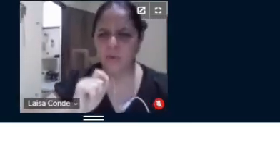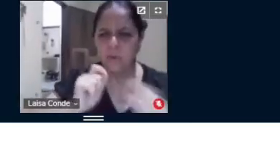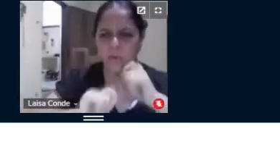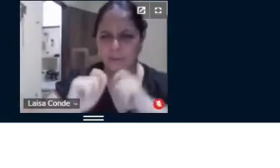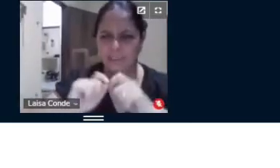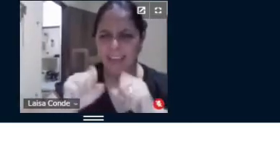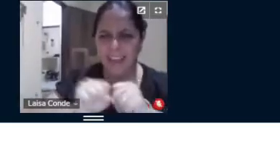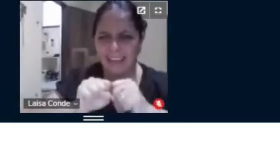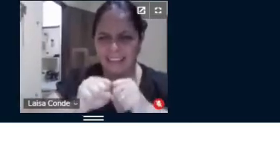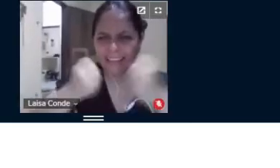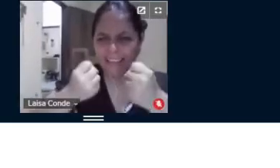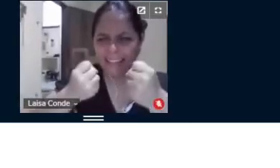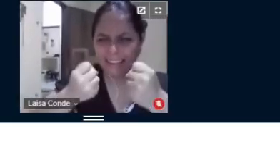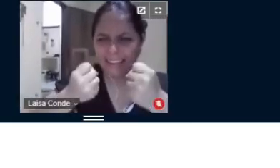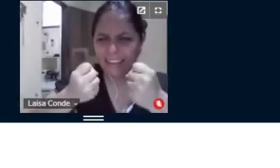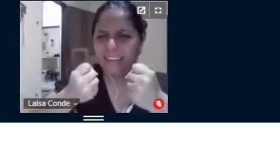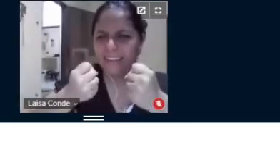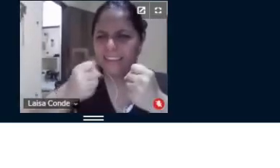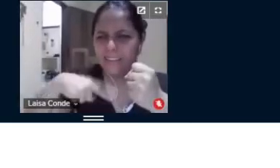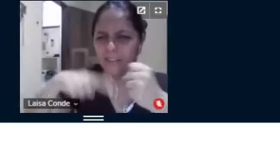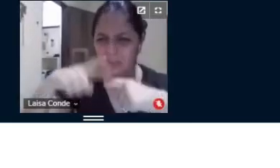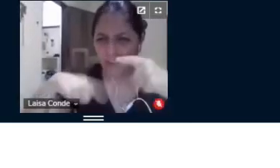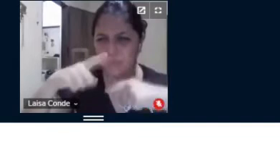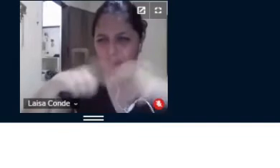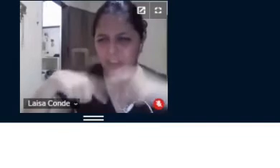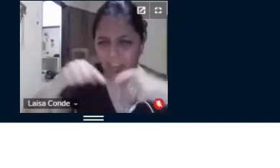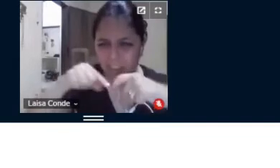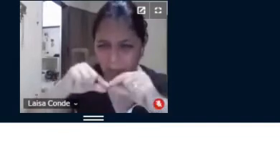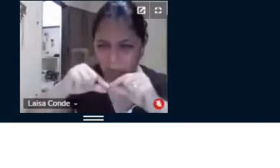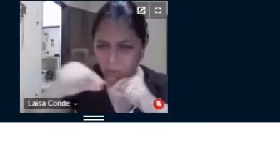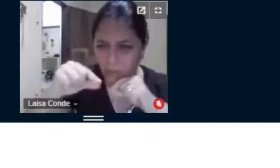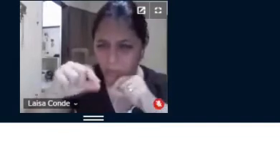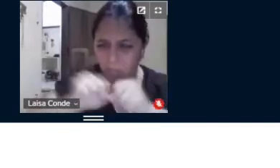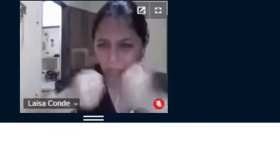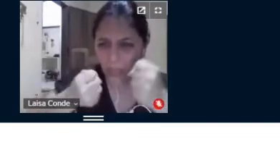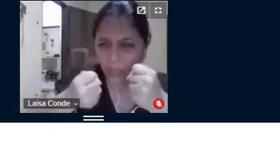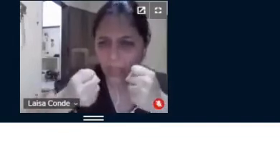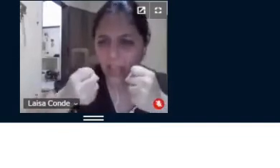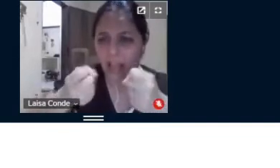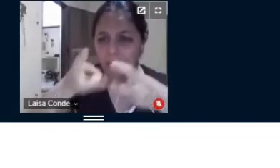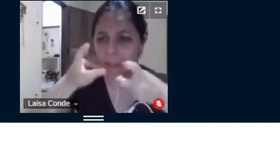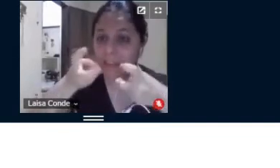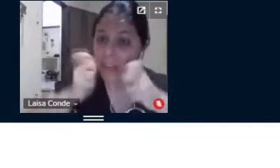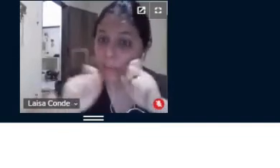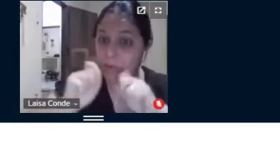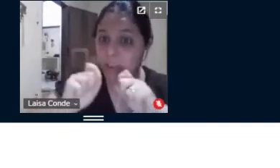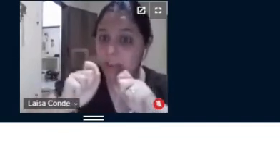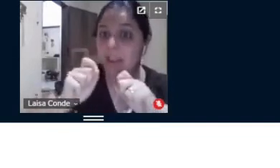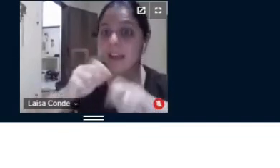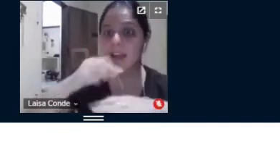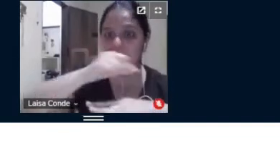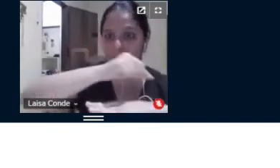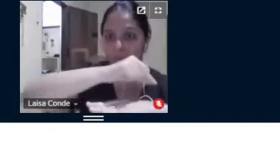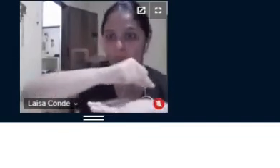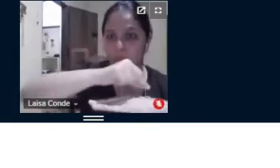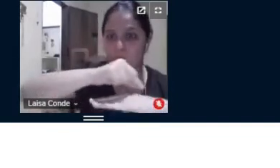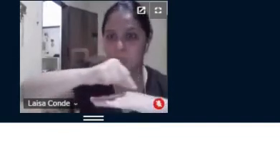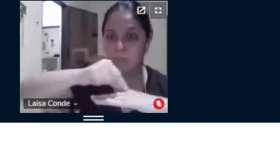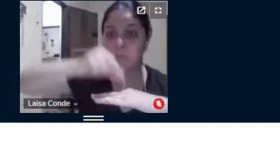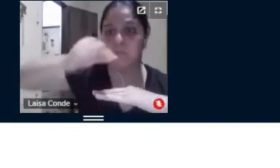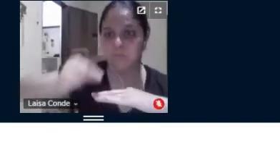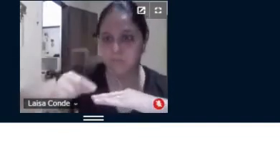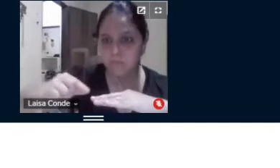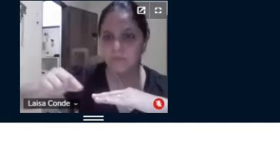falha, tá? A gente vê esse pulo aqui, que a gente chama de campo de